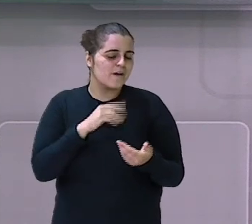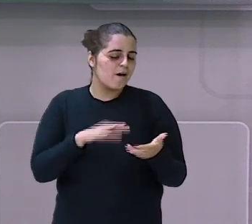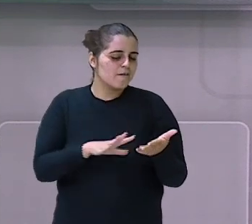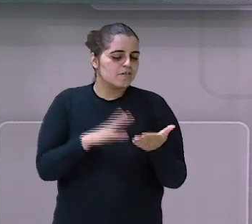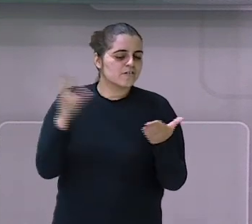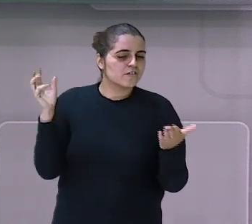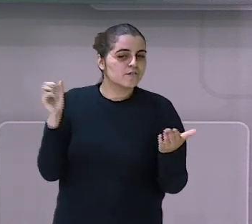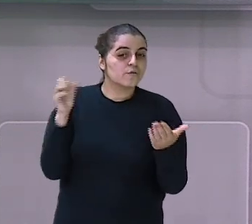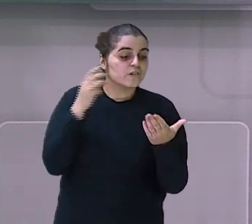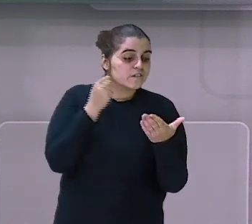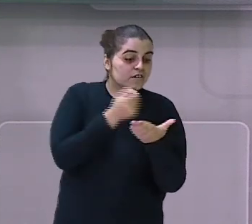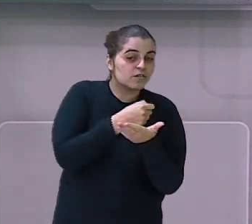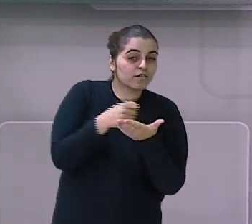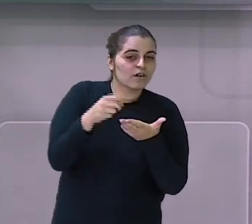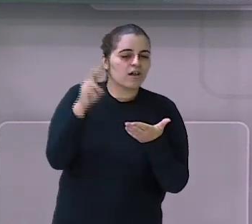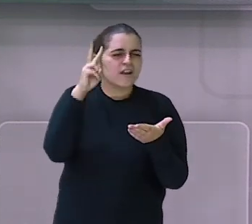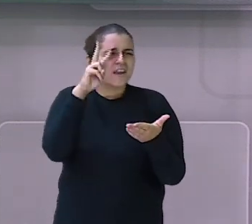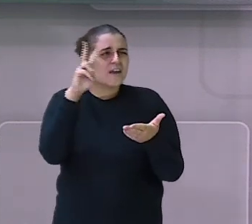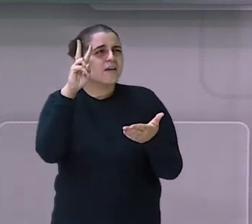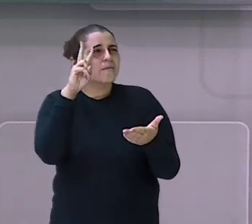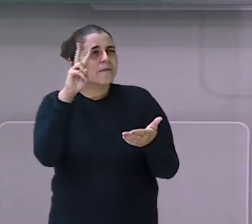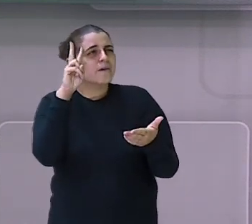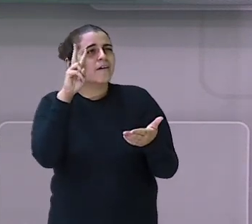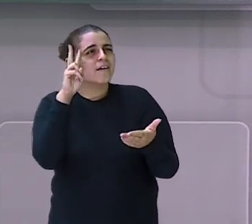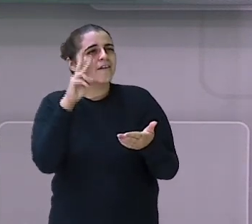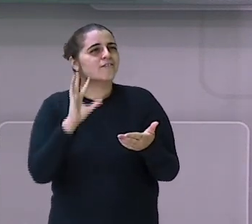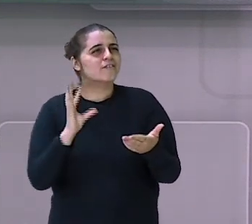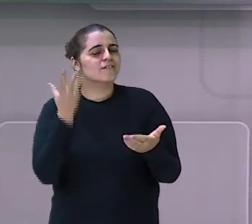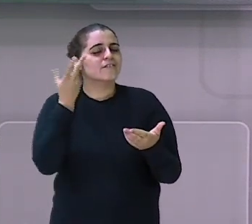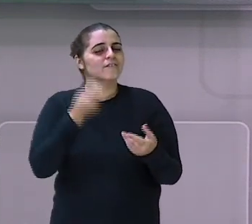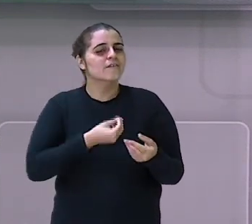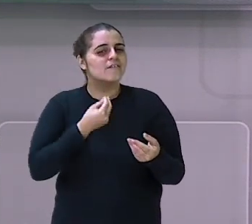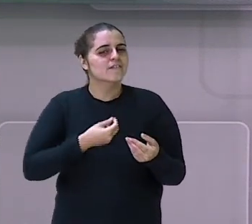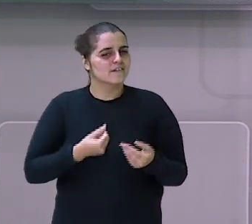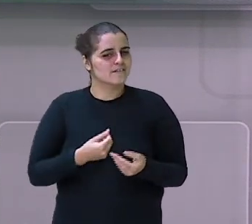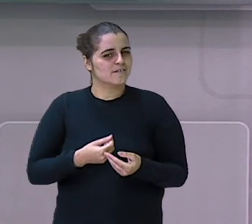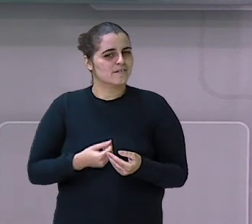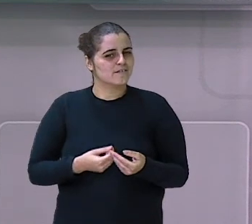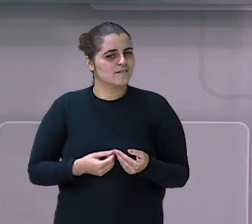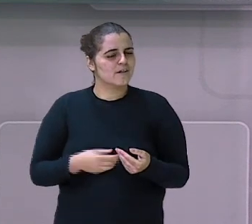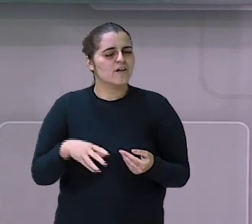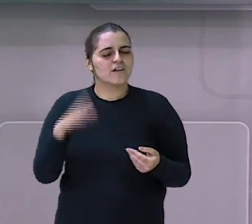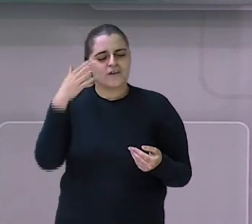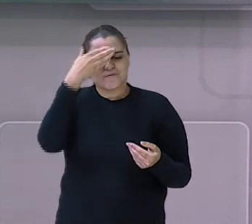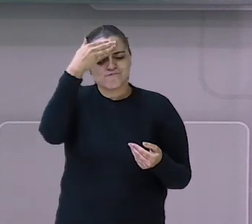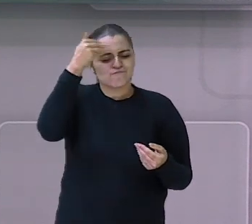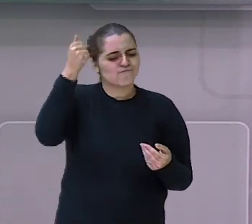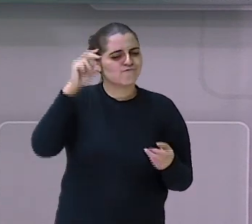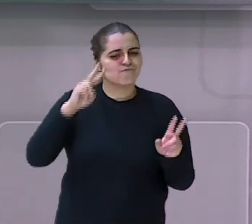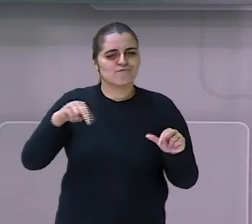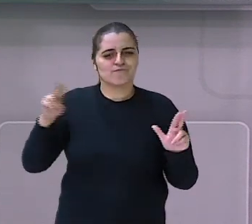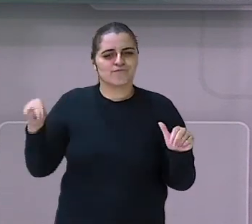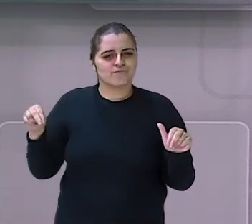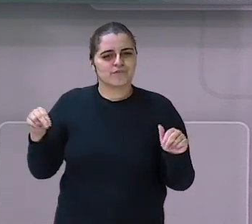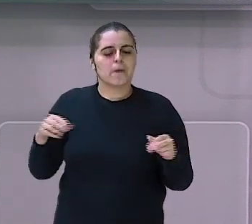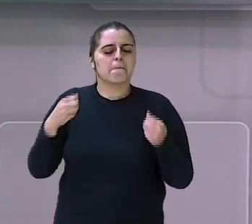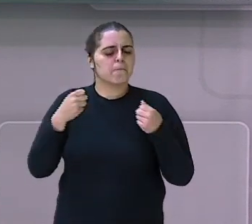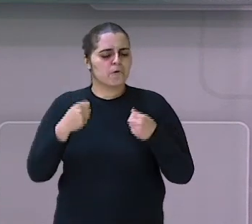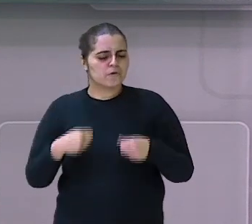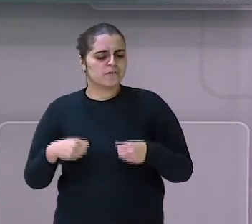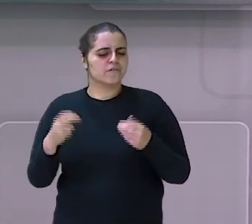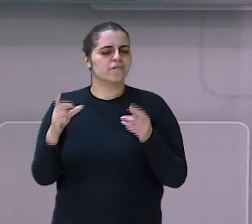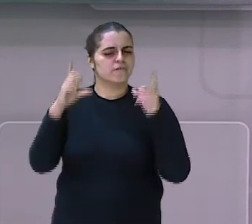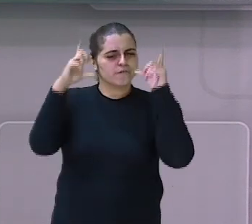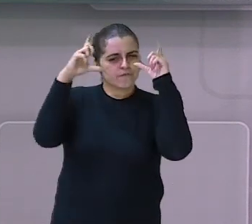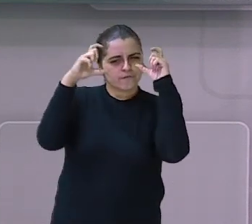forma boa da gente relembrar o nosso passado. E não esquecer nunca. Podemos colocar